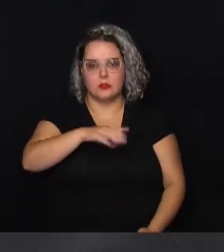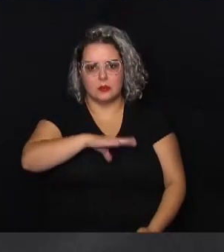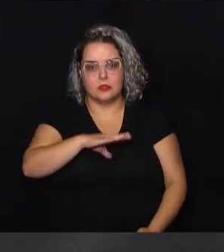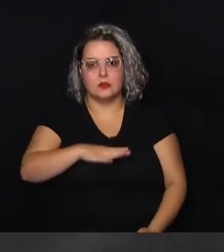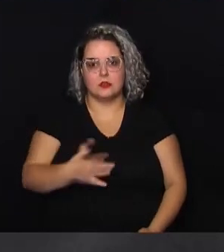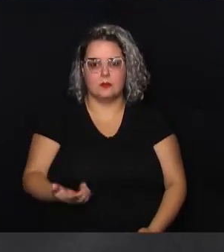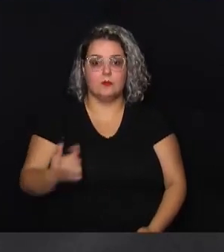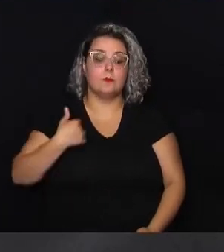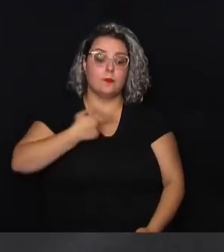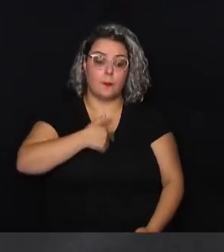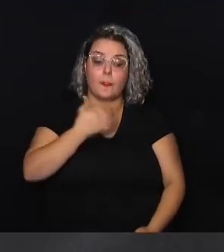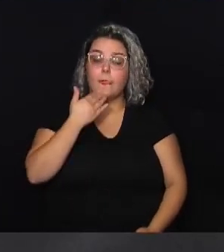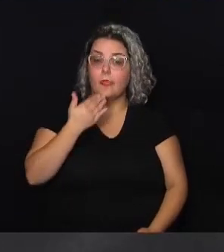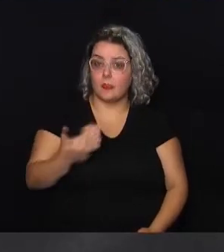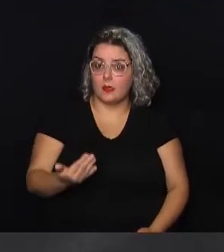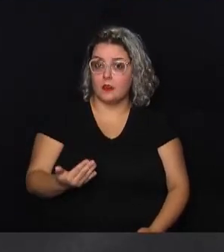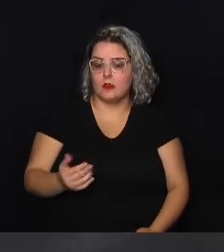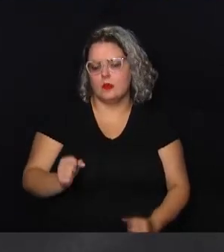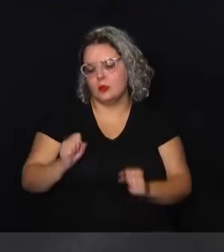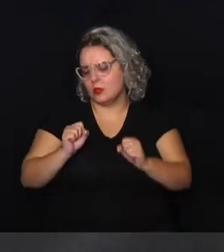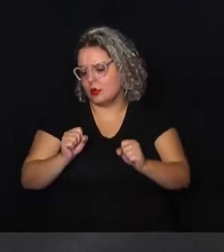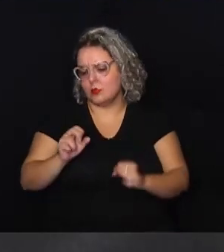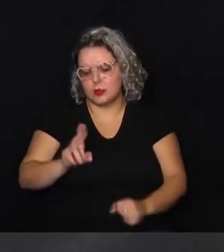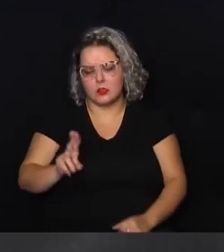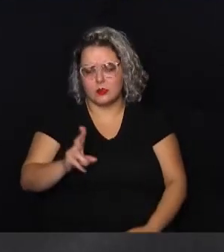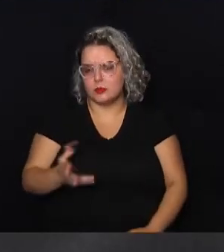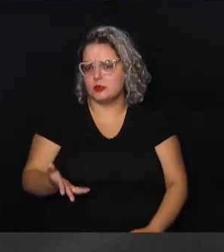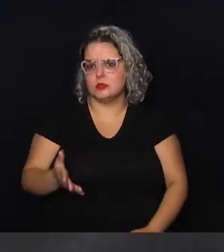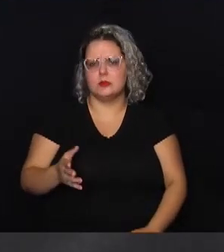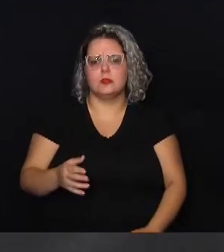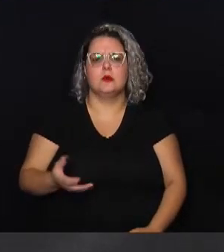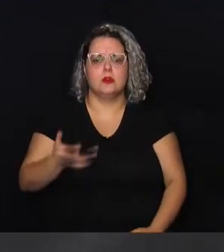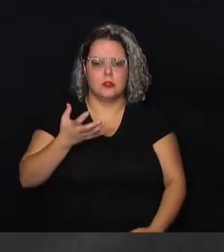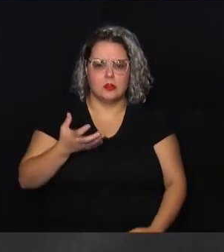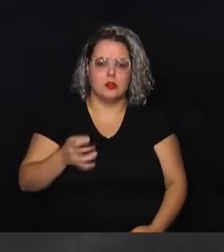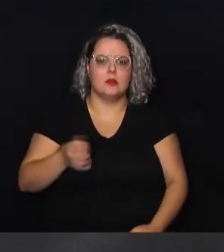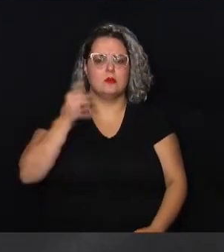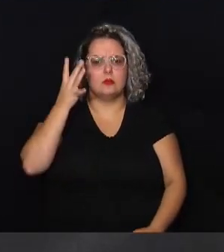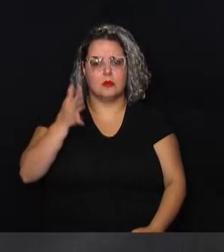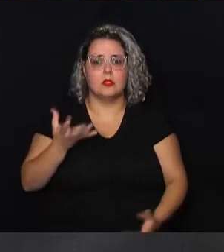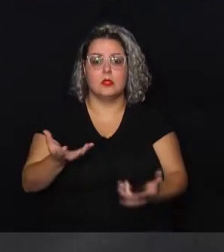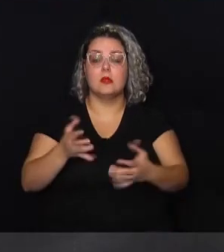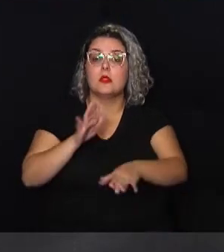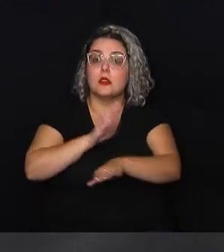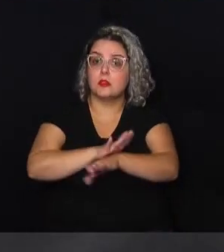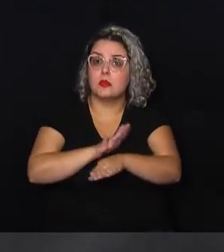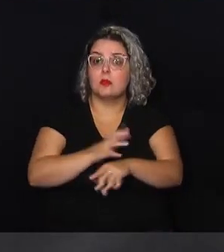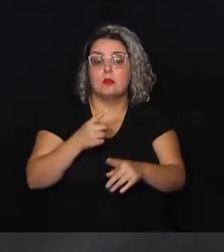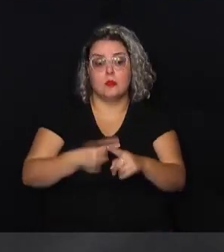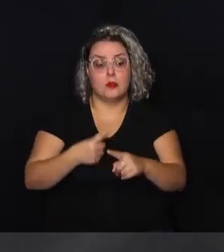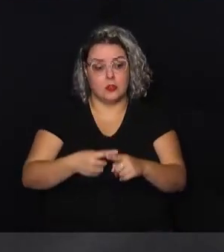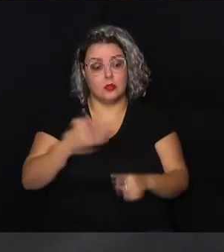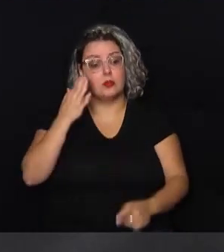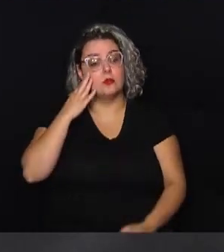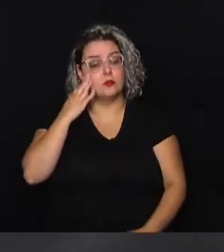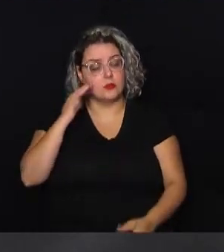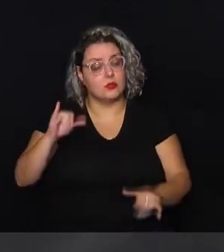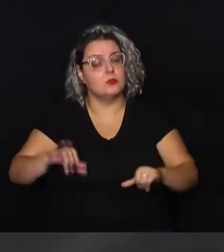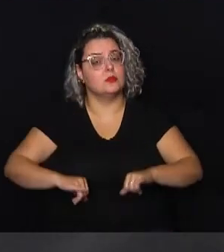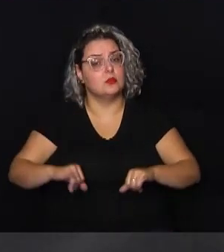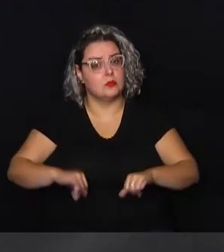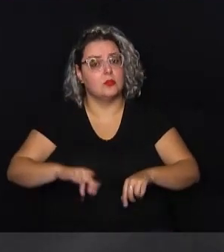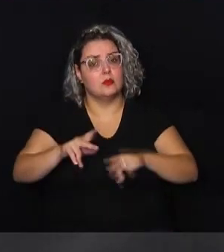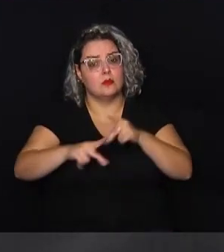temos pedido. E o que eu puder ser útil, eu quero ser um facilitador, eu quero ajudar, porque eu sei o sofrimento da população,